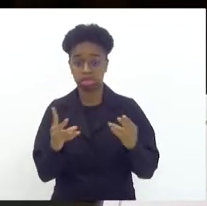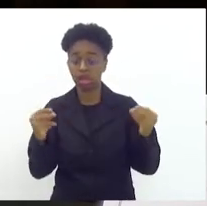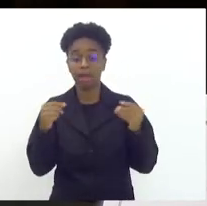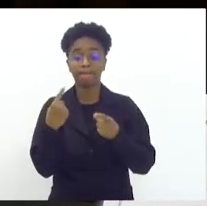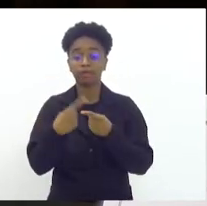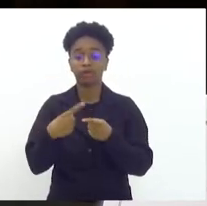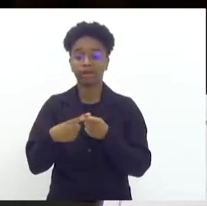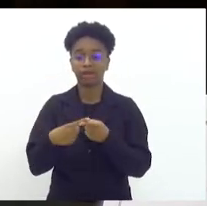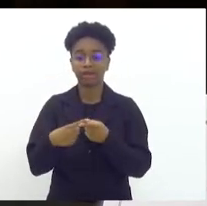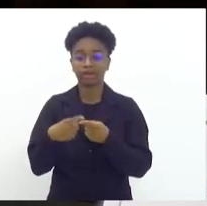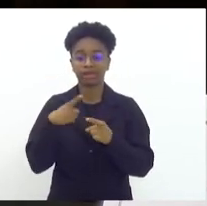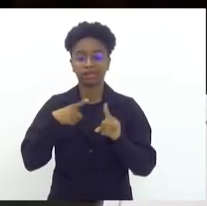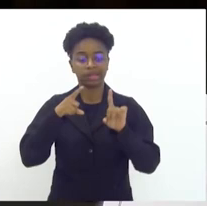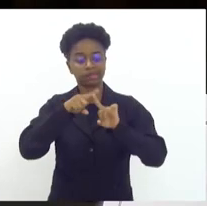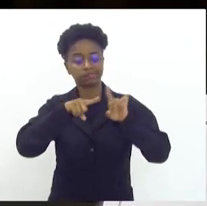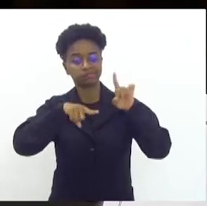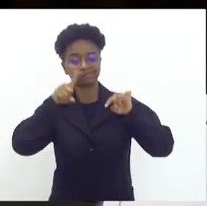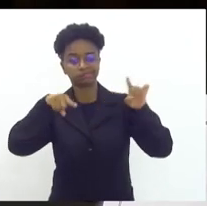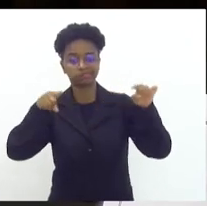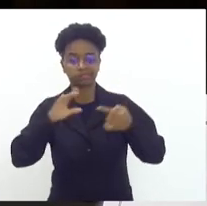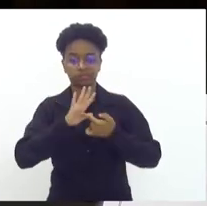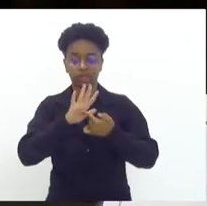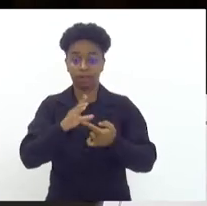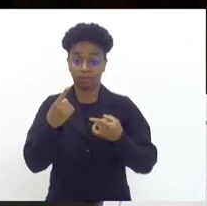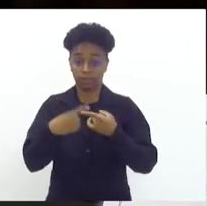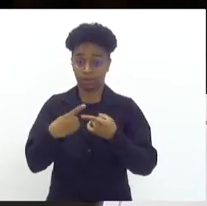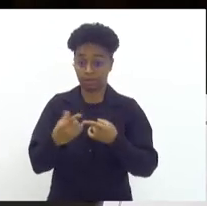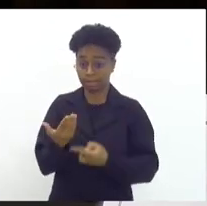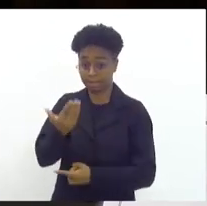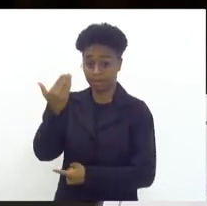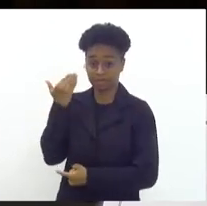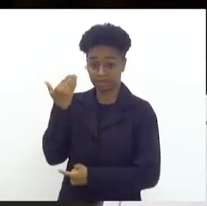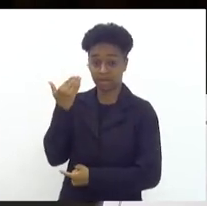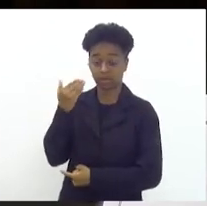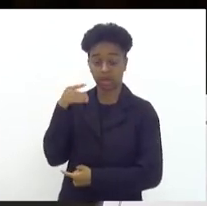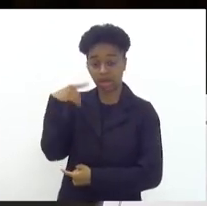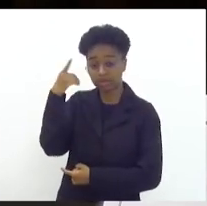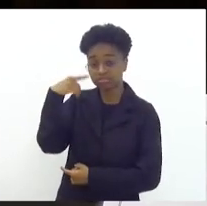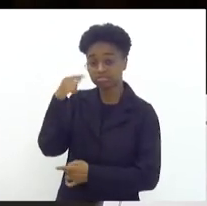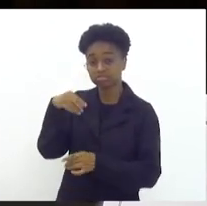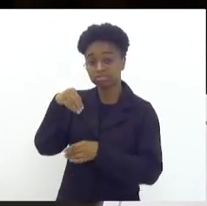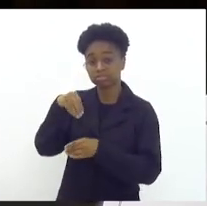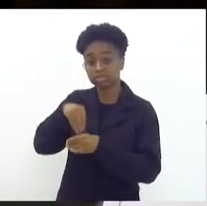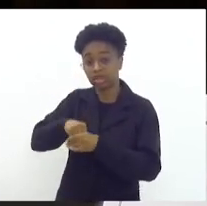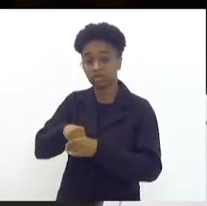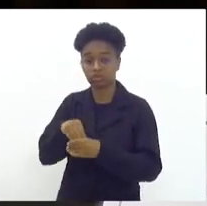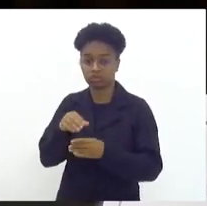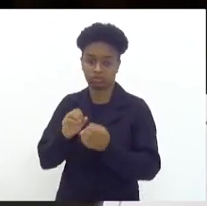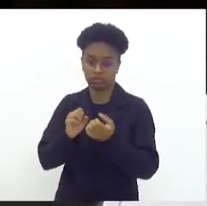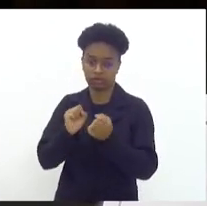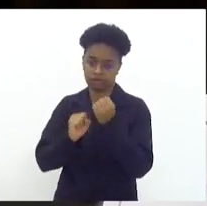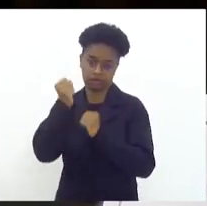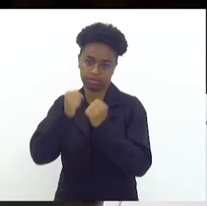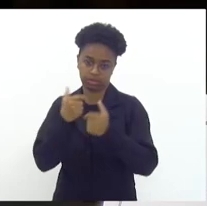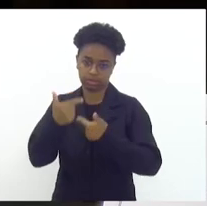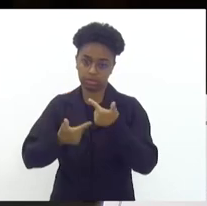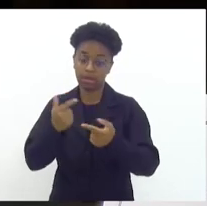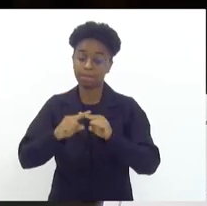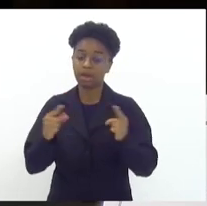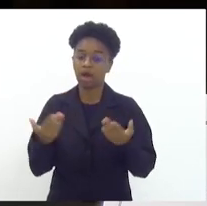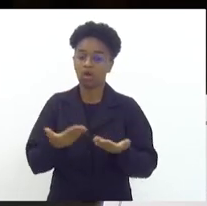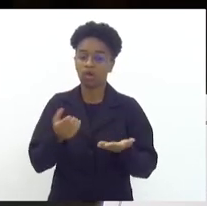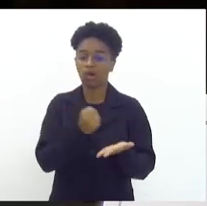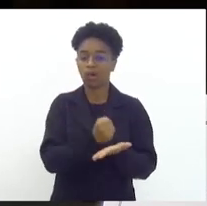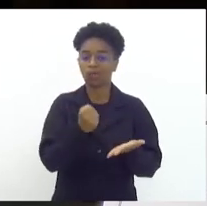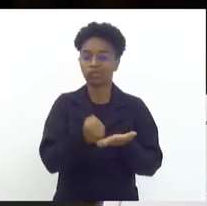estatístico porque antes um advogado trabalhava dentro da indústria agora ele é contratado a indústria contrata o